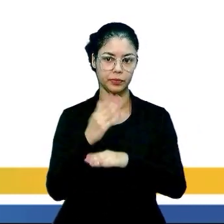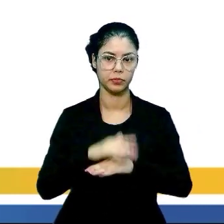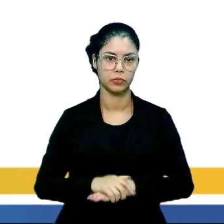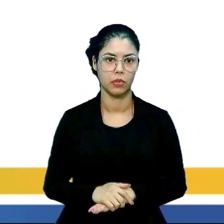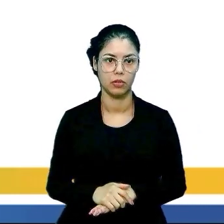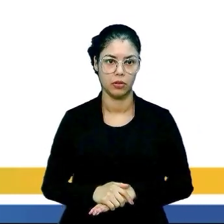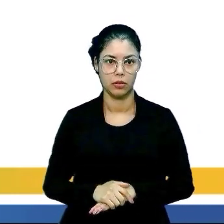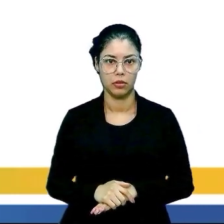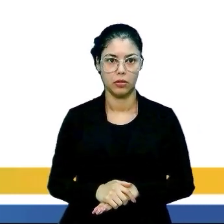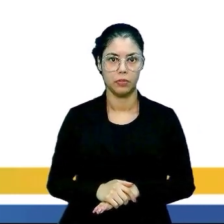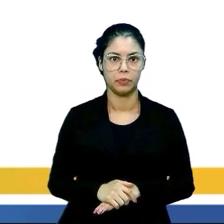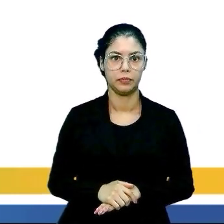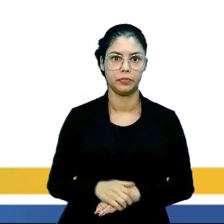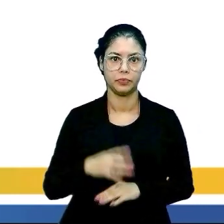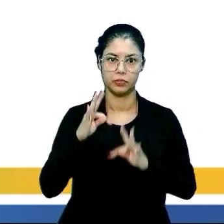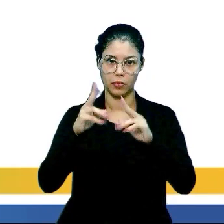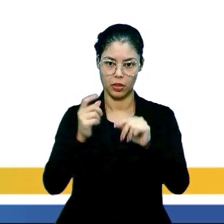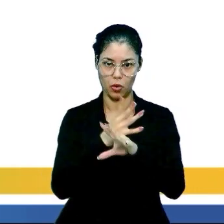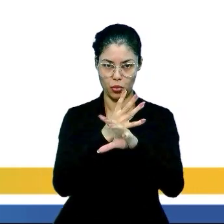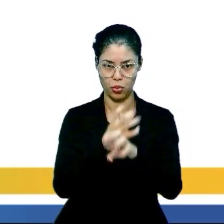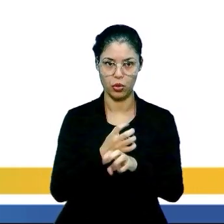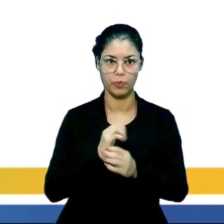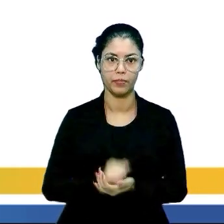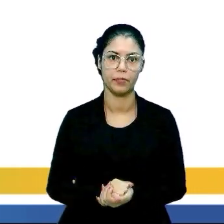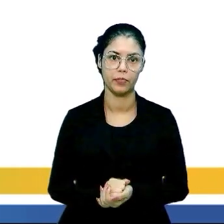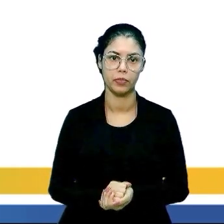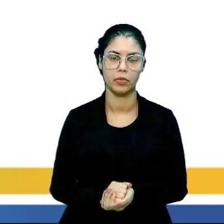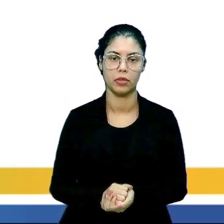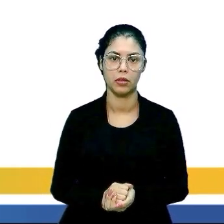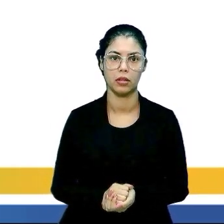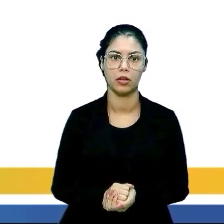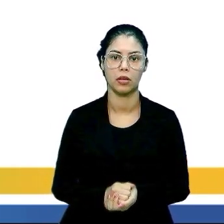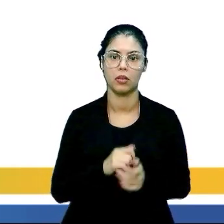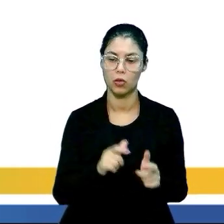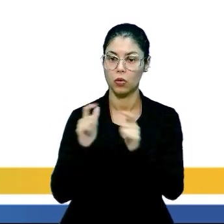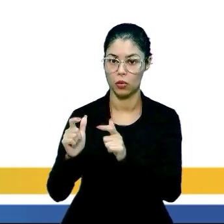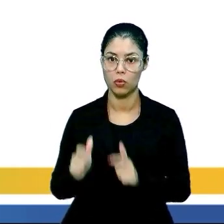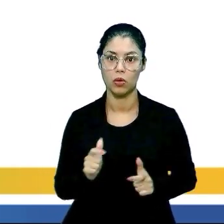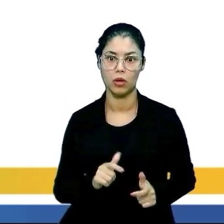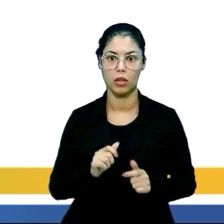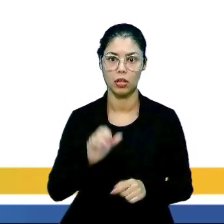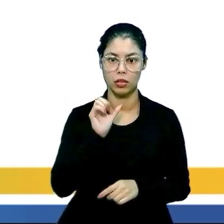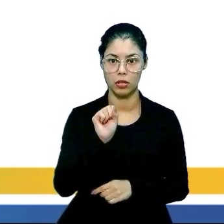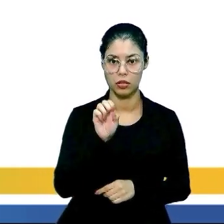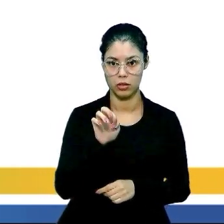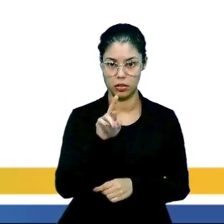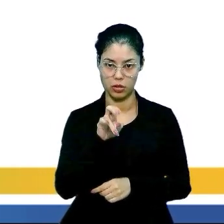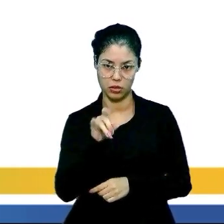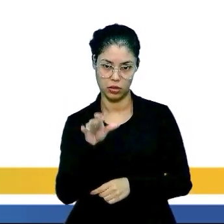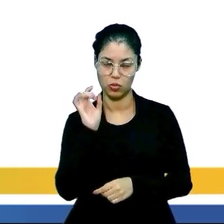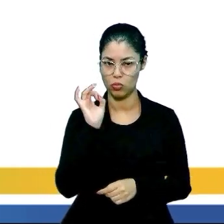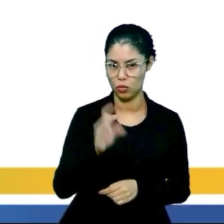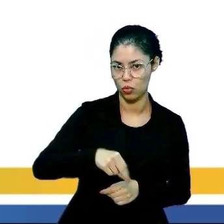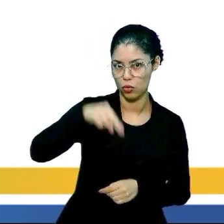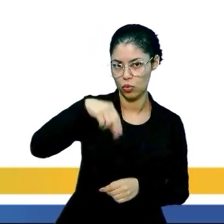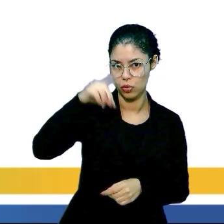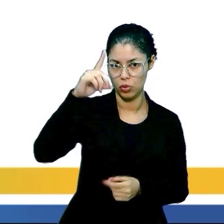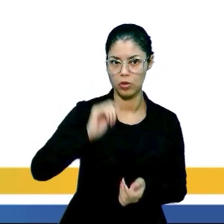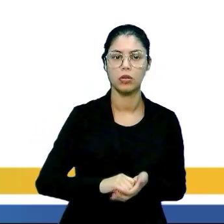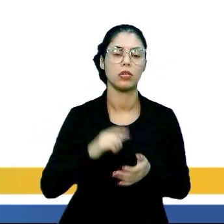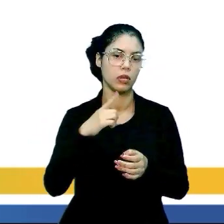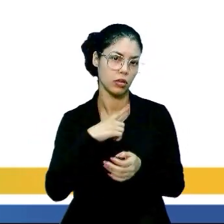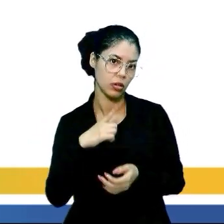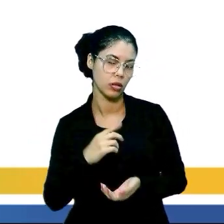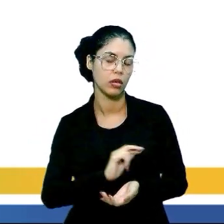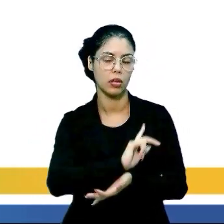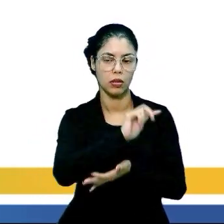produção. O sertão está em toda parte, então, quer dizer, o sertão não se encontra apenas no Nordeste, eu tenho